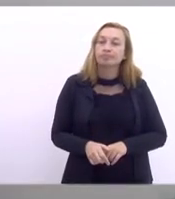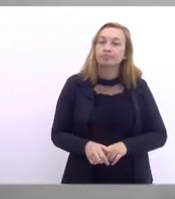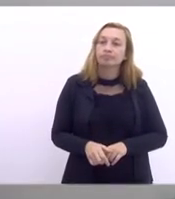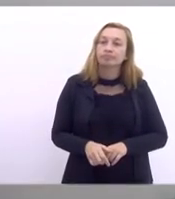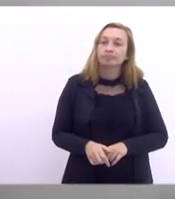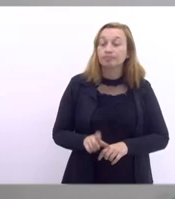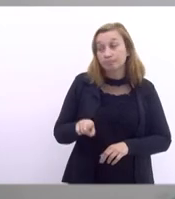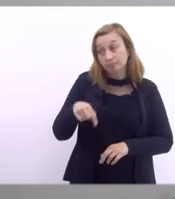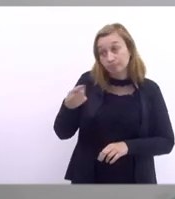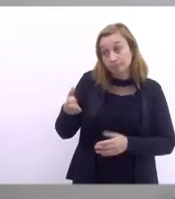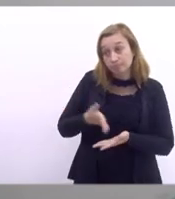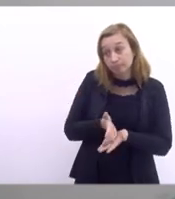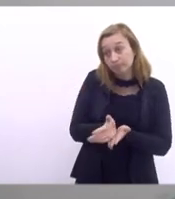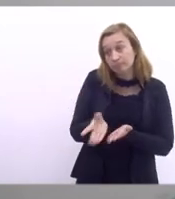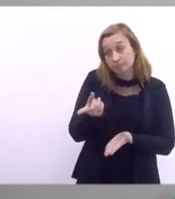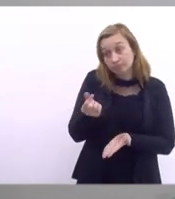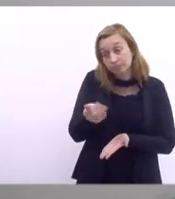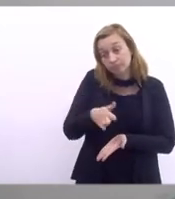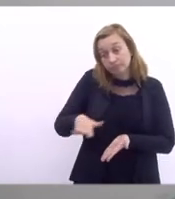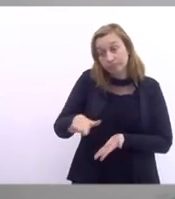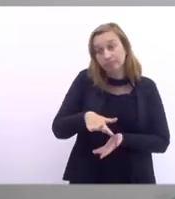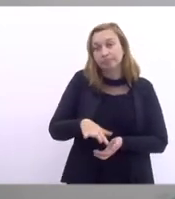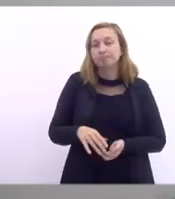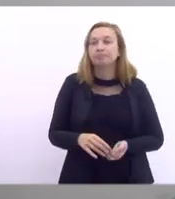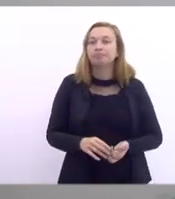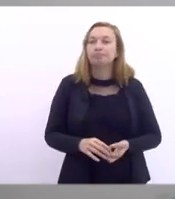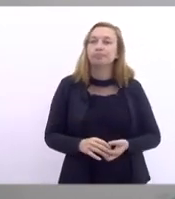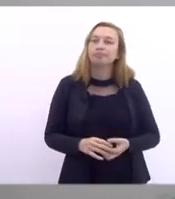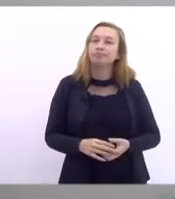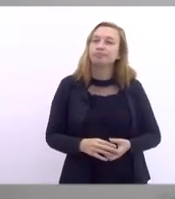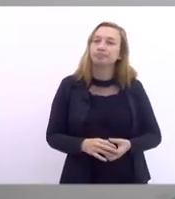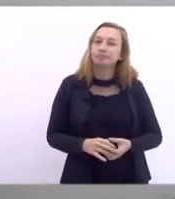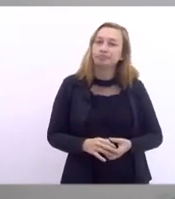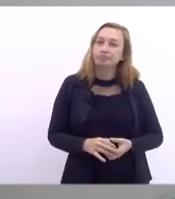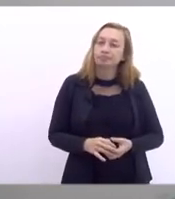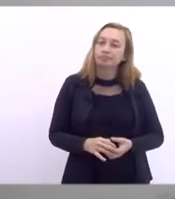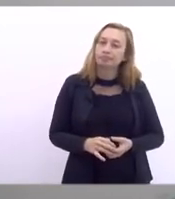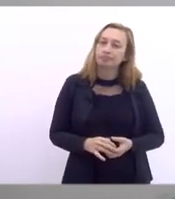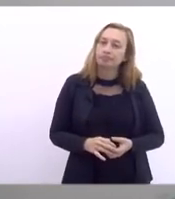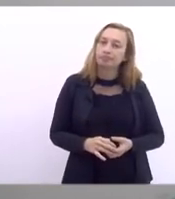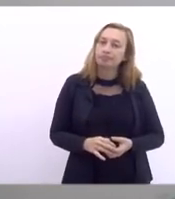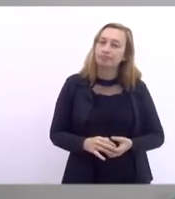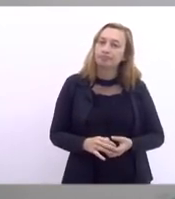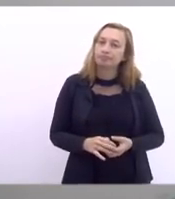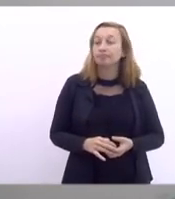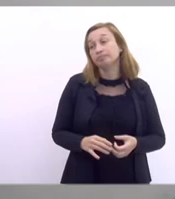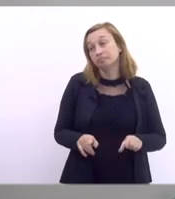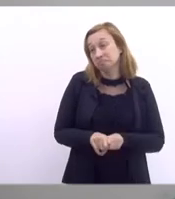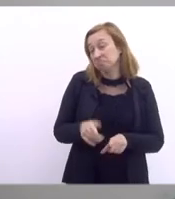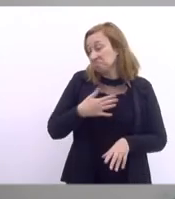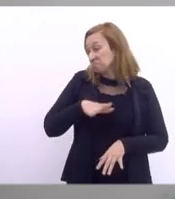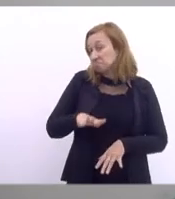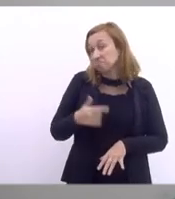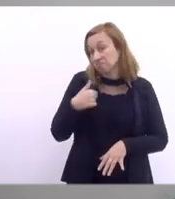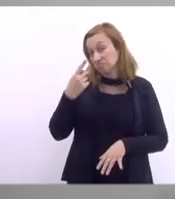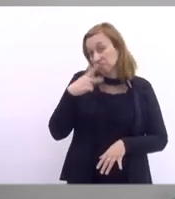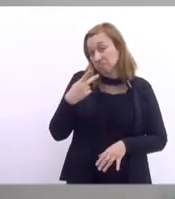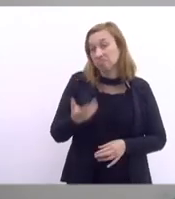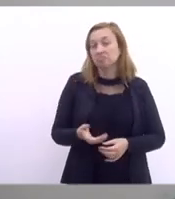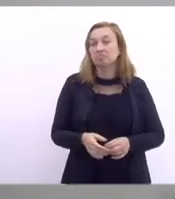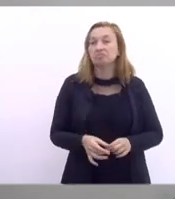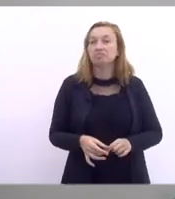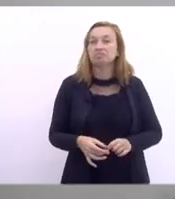outro dos vídeos que nada da nossa área e muitos aqui talvez não vão gostar do que eu vou dizer como